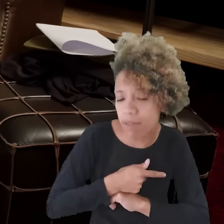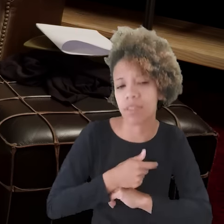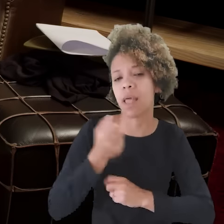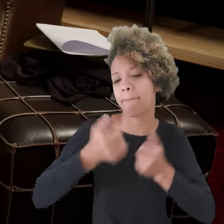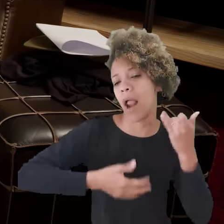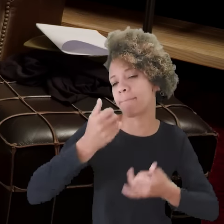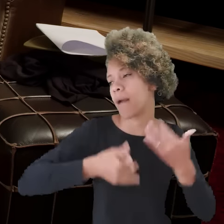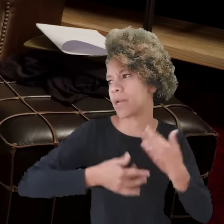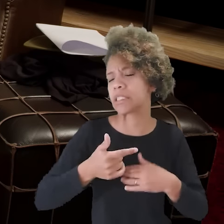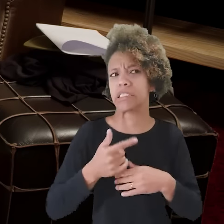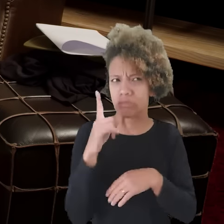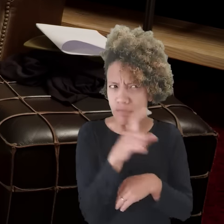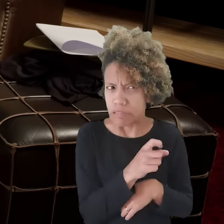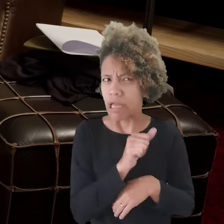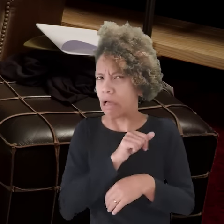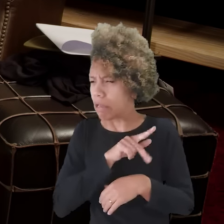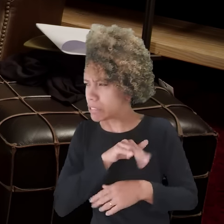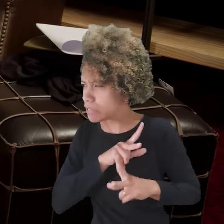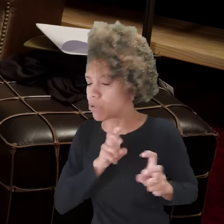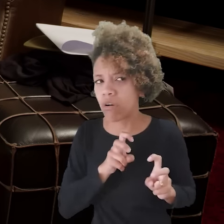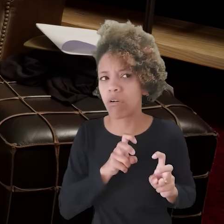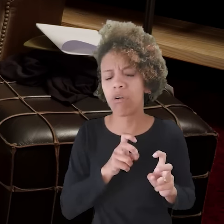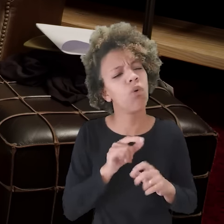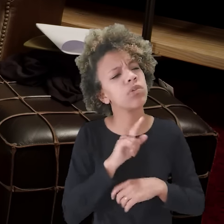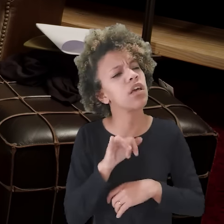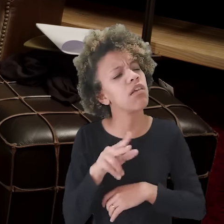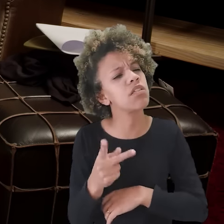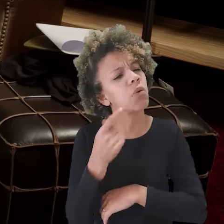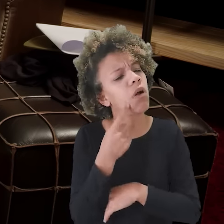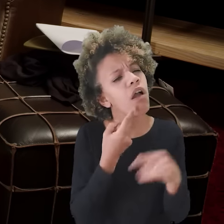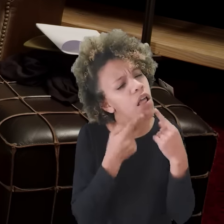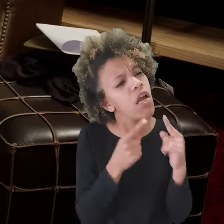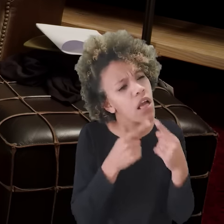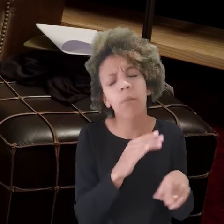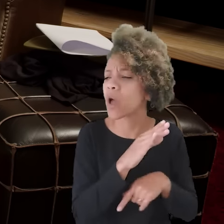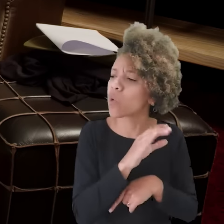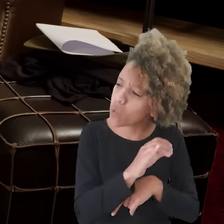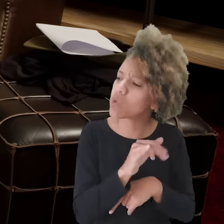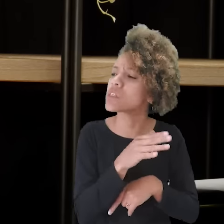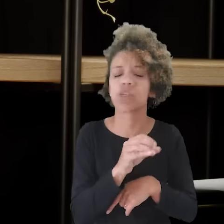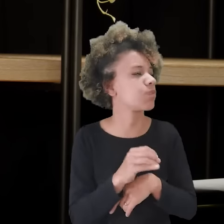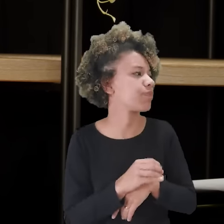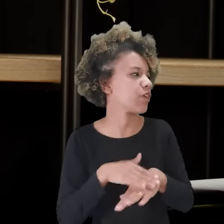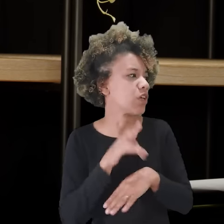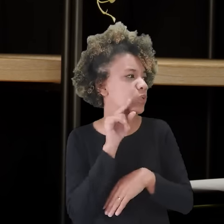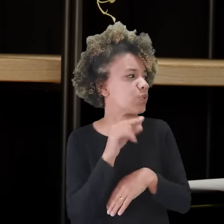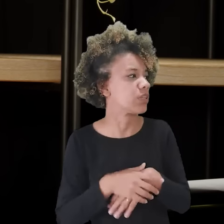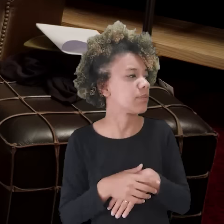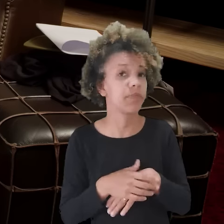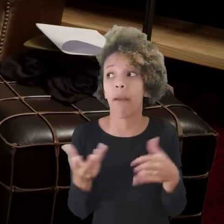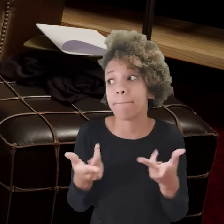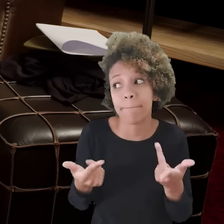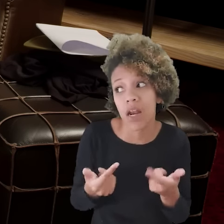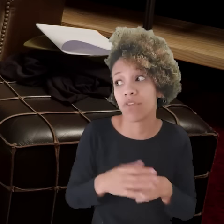as piadas que o senso conta que são tipo pesadas ácidas o Zé Lezin Ele reclama com Ciço Ah mas eu faço isso no Twitter